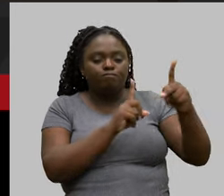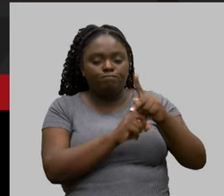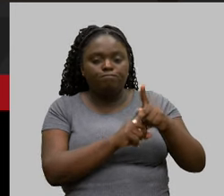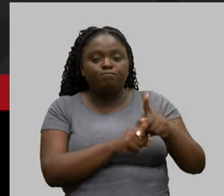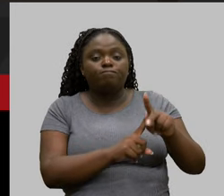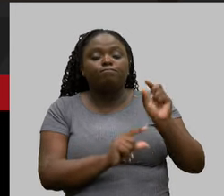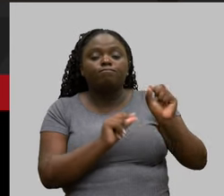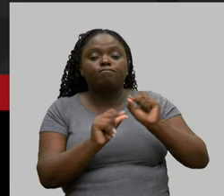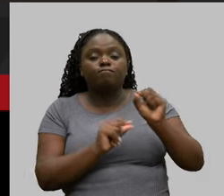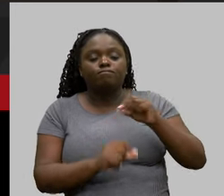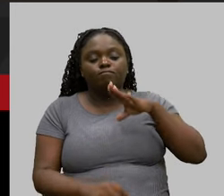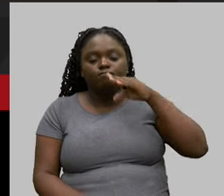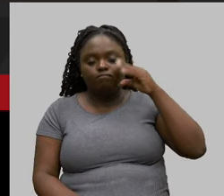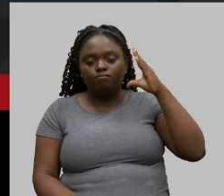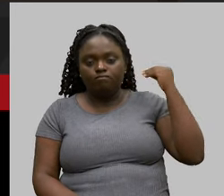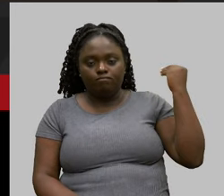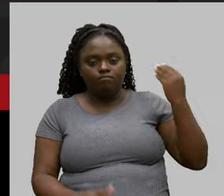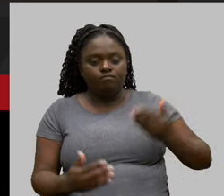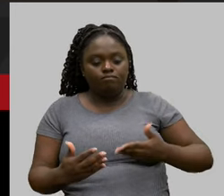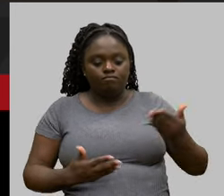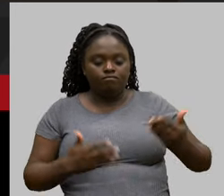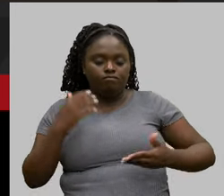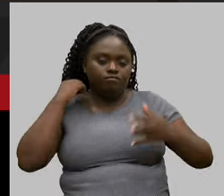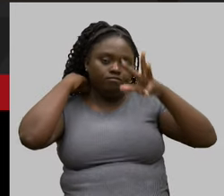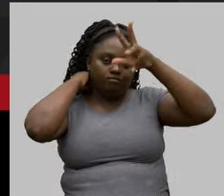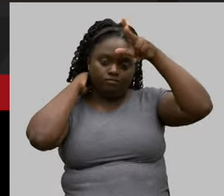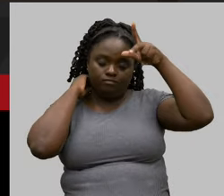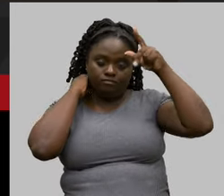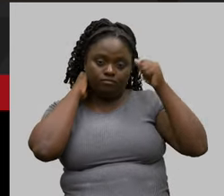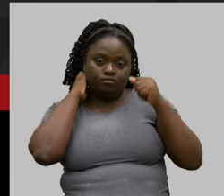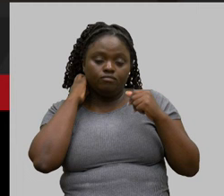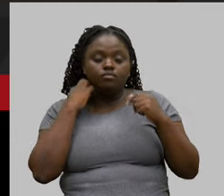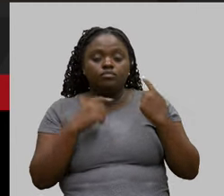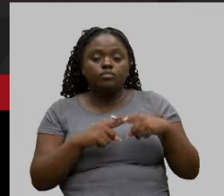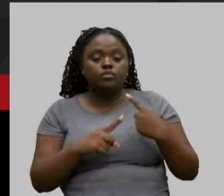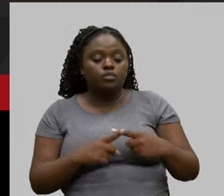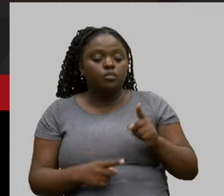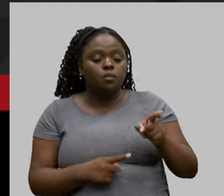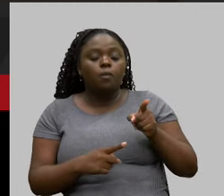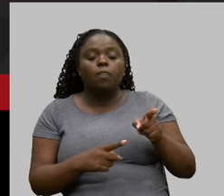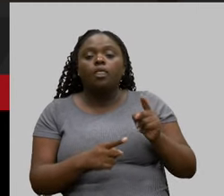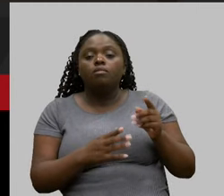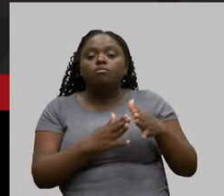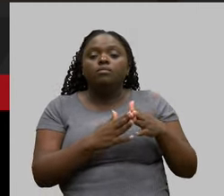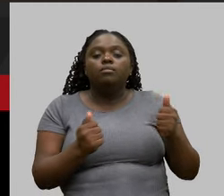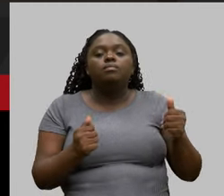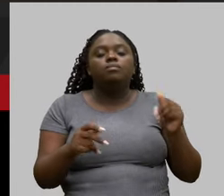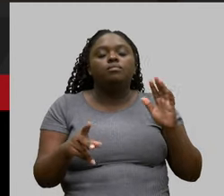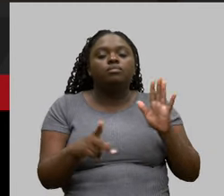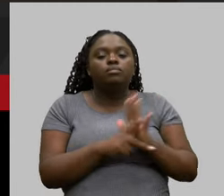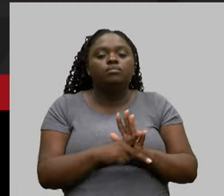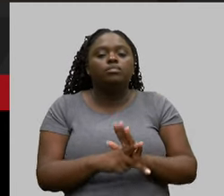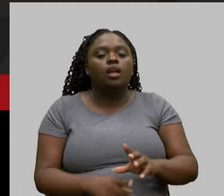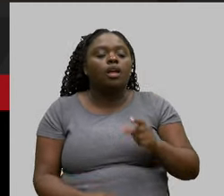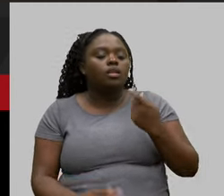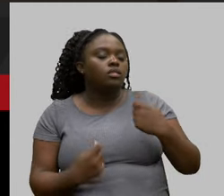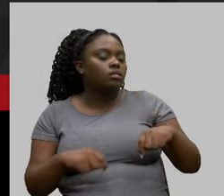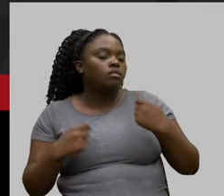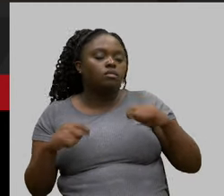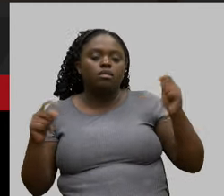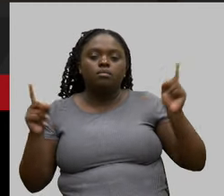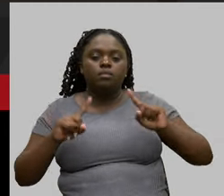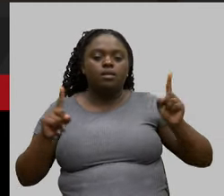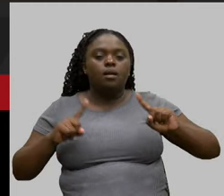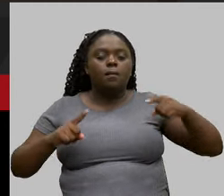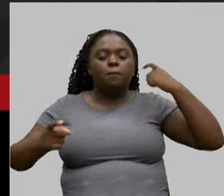quando ele contribui para o regime próprio ele não vai eh em tese ele não vai ter que preocupar mais ele